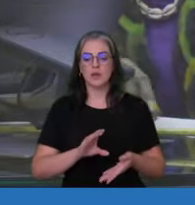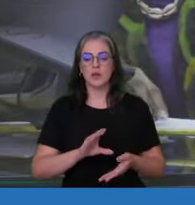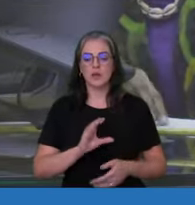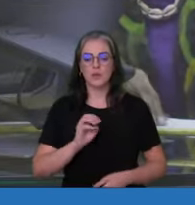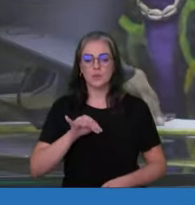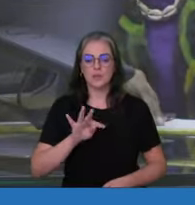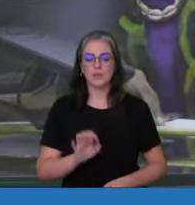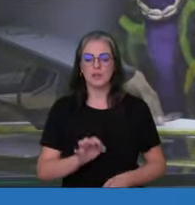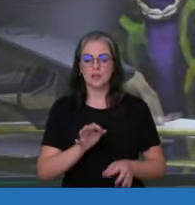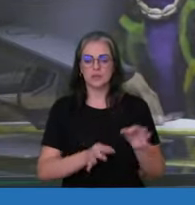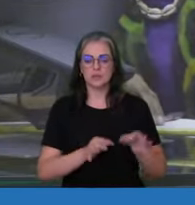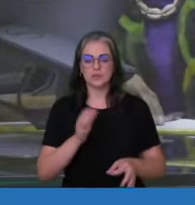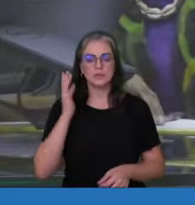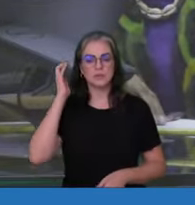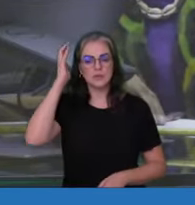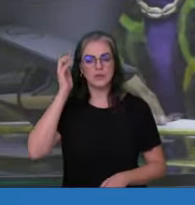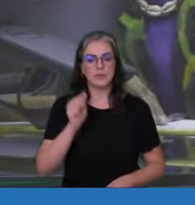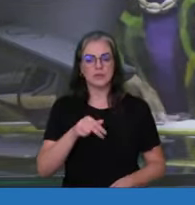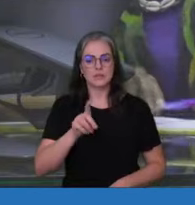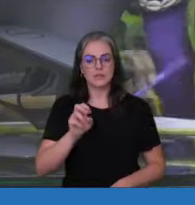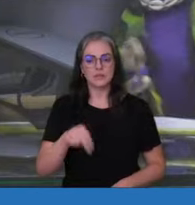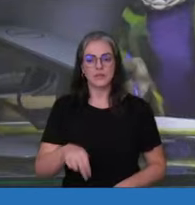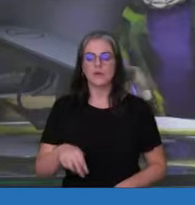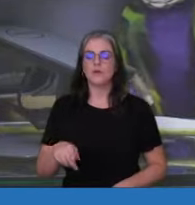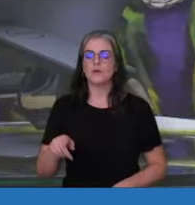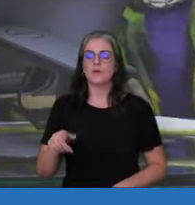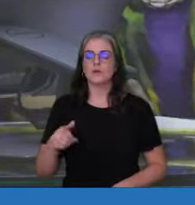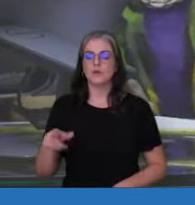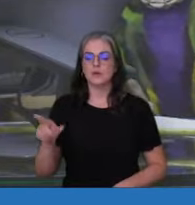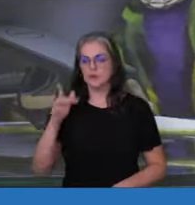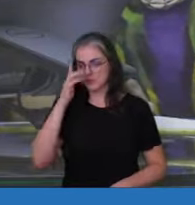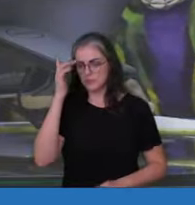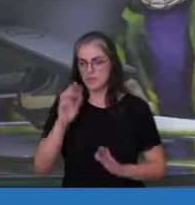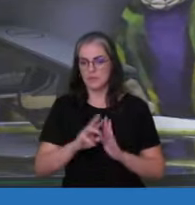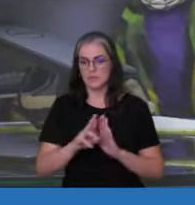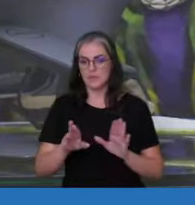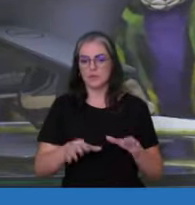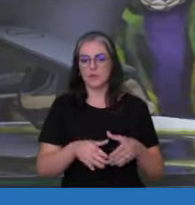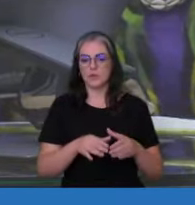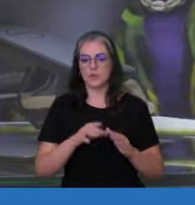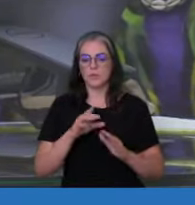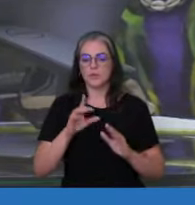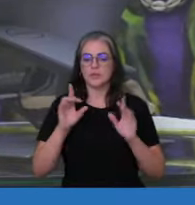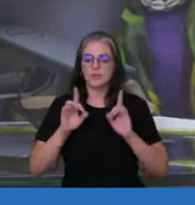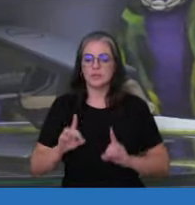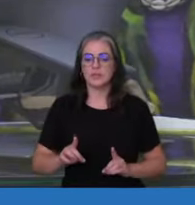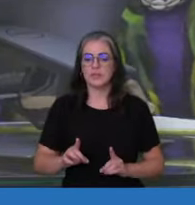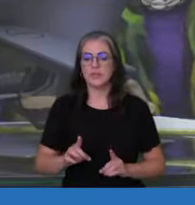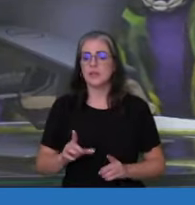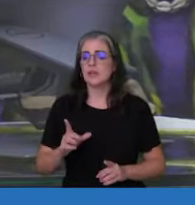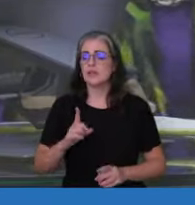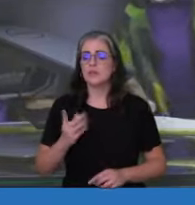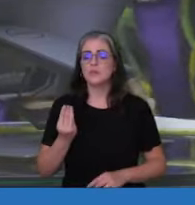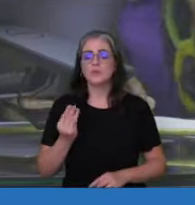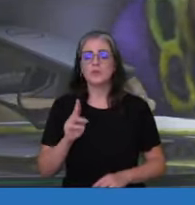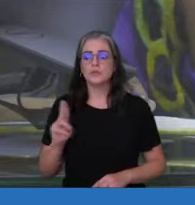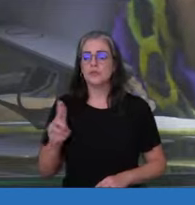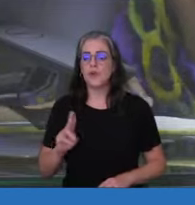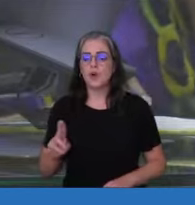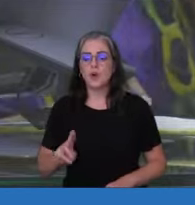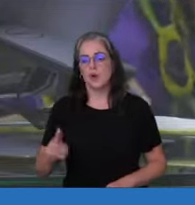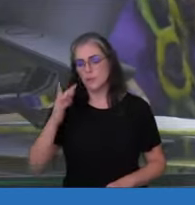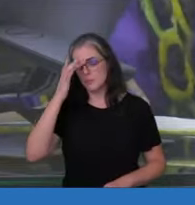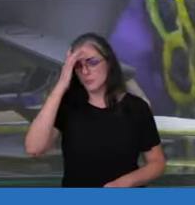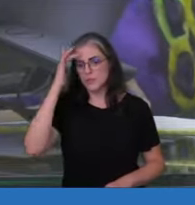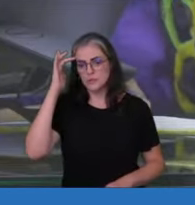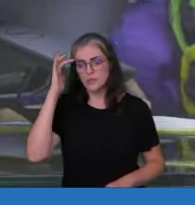Anderson, Nayara Rodrigues Gaspar, diretora dos Direitos das Pessoas com Deficiência. Tem muita gente aqui, muitos deputados e deputadas pedindo para serem anunciados. Eu vou